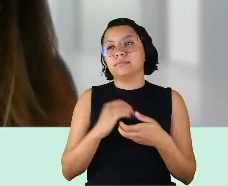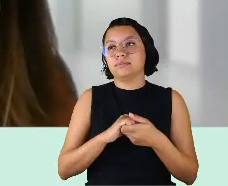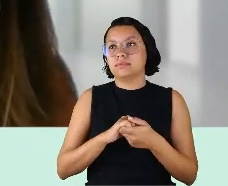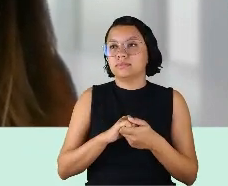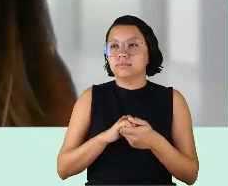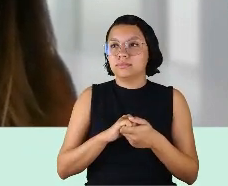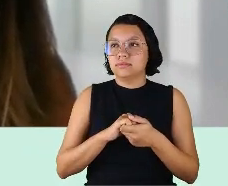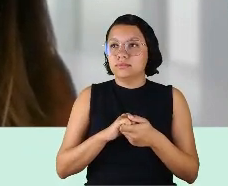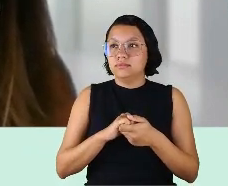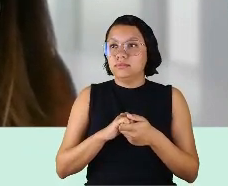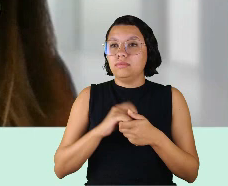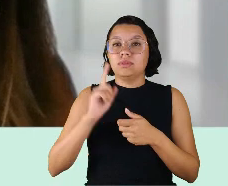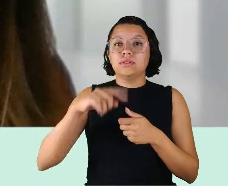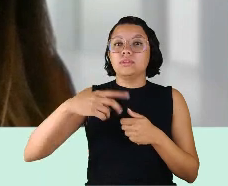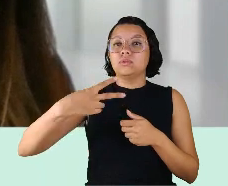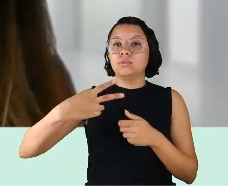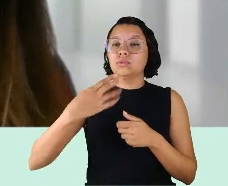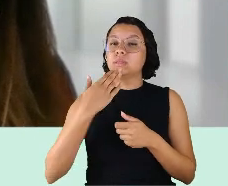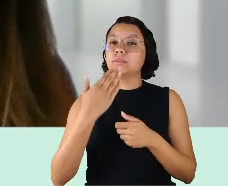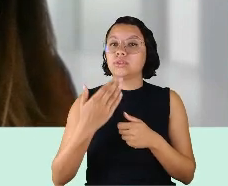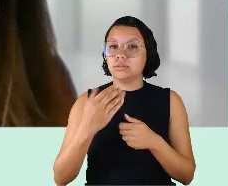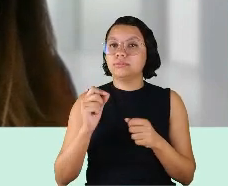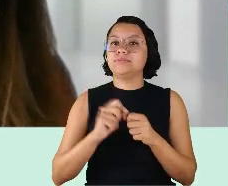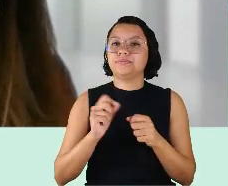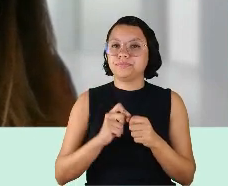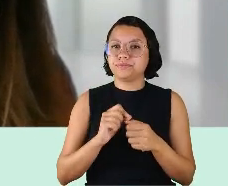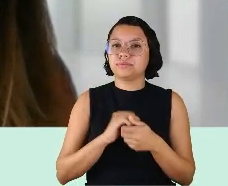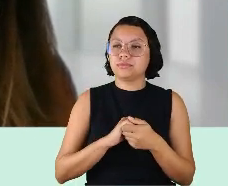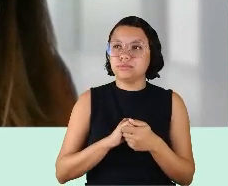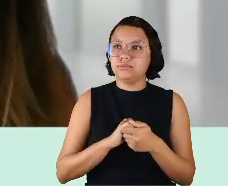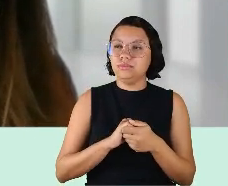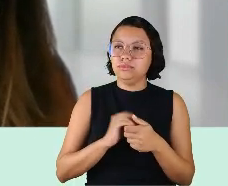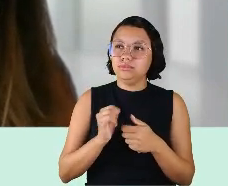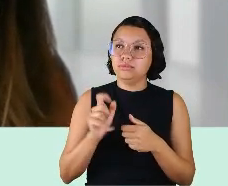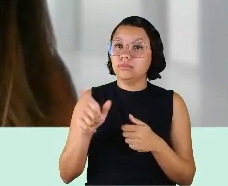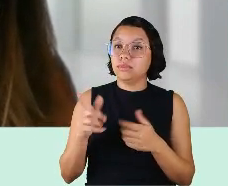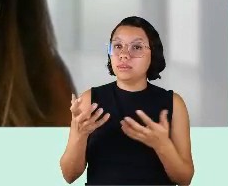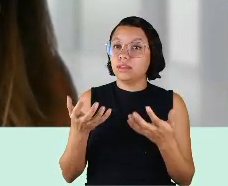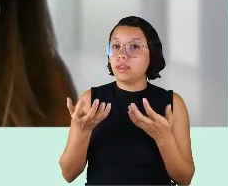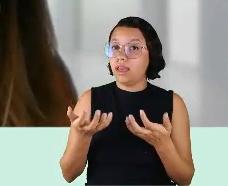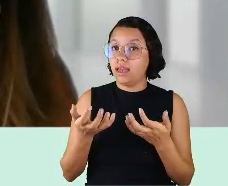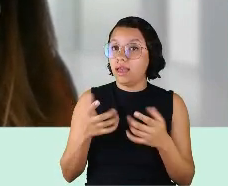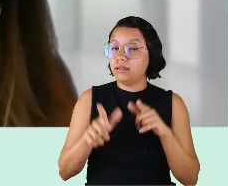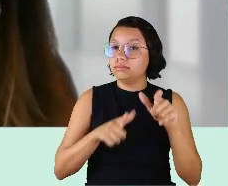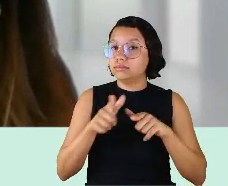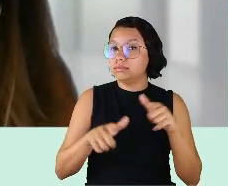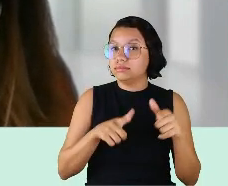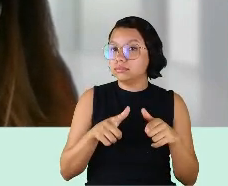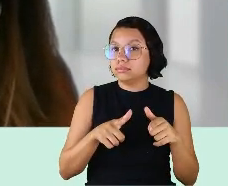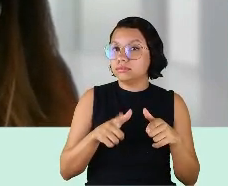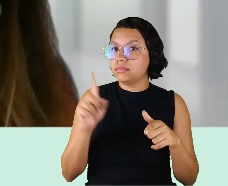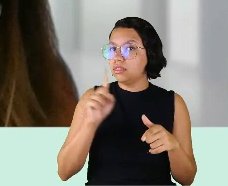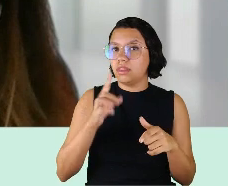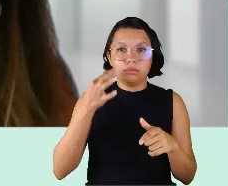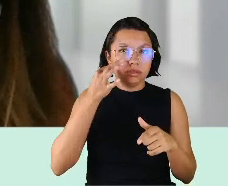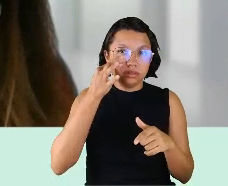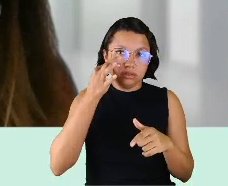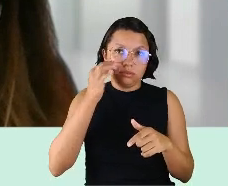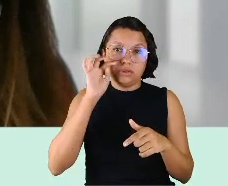Então, são 2 pedidos que ele tem que fazer. Se ele quer trabalhar